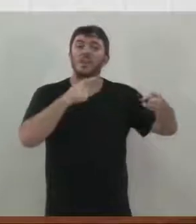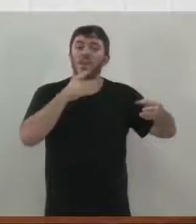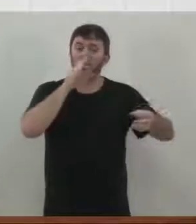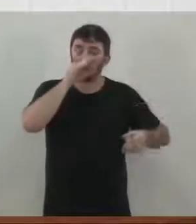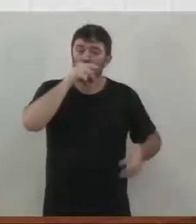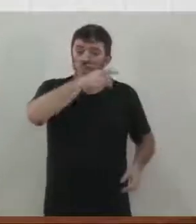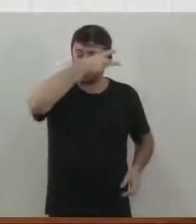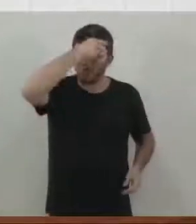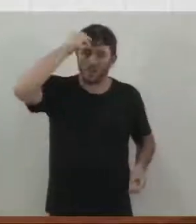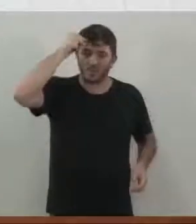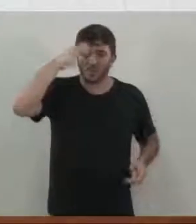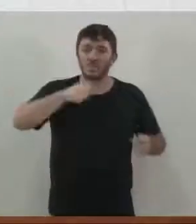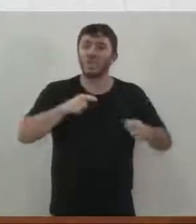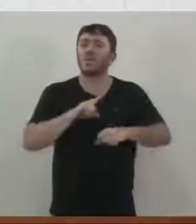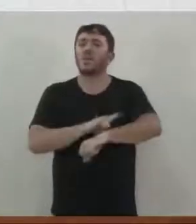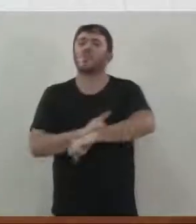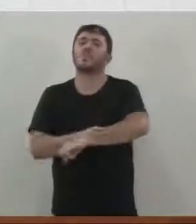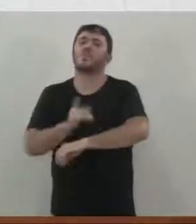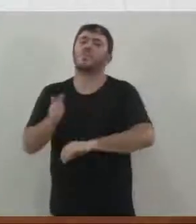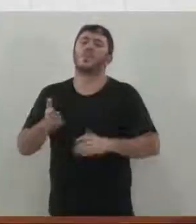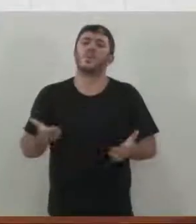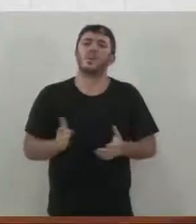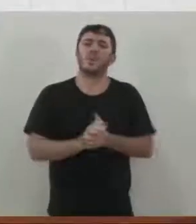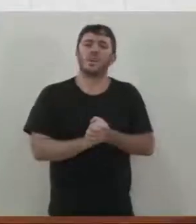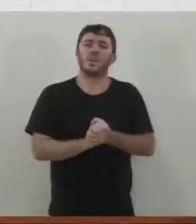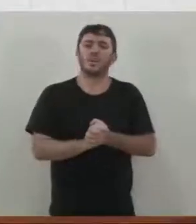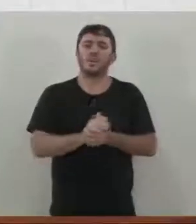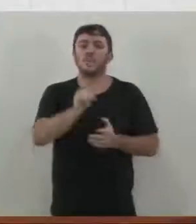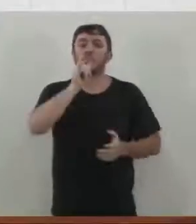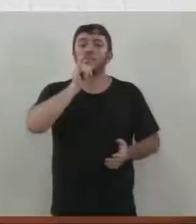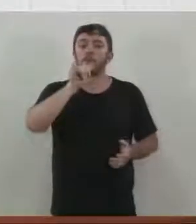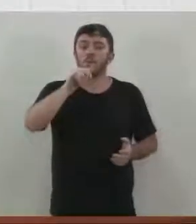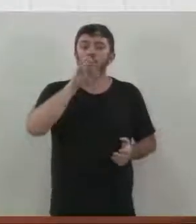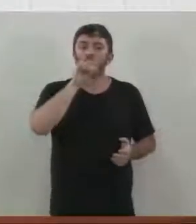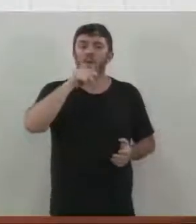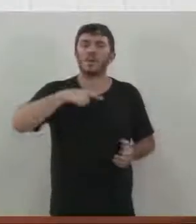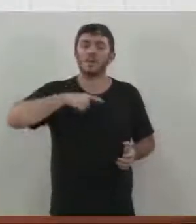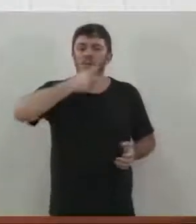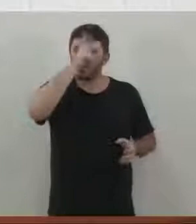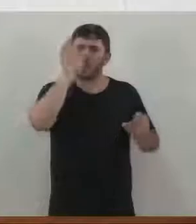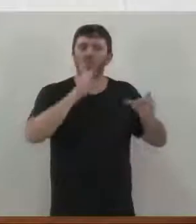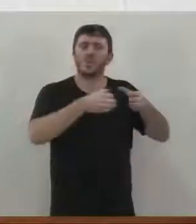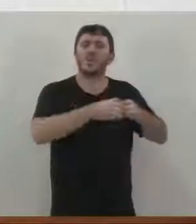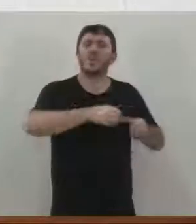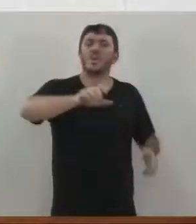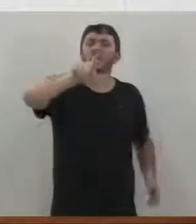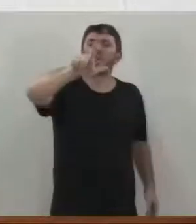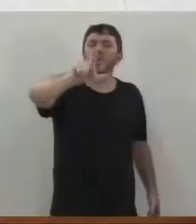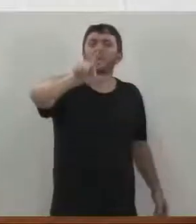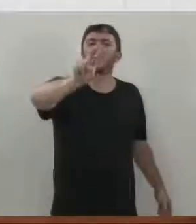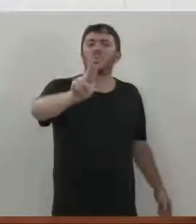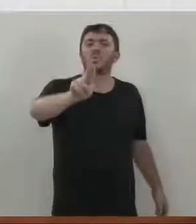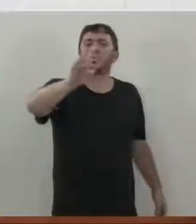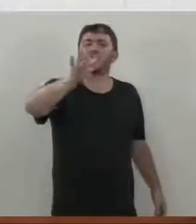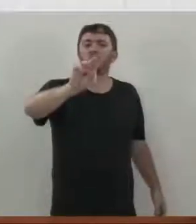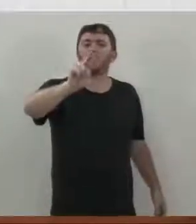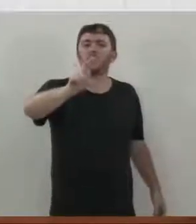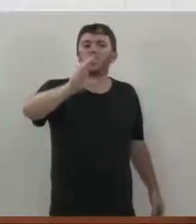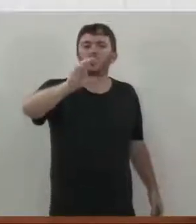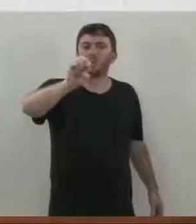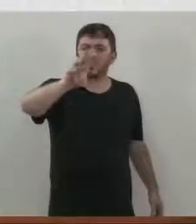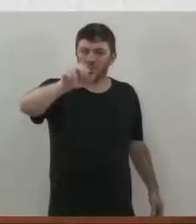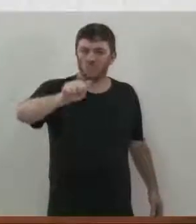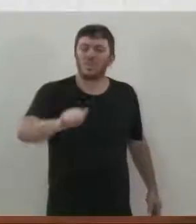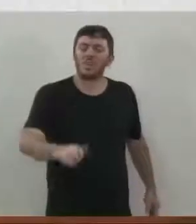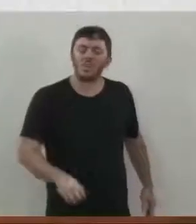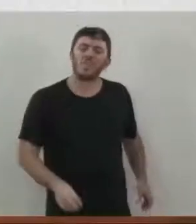Sabemos que muitas das vezes, principalmente o pessoal da Lituceira, eu tive acompanhando, antes de fazer esse projeto, tive acompanhando os funcionários